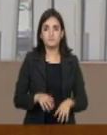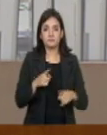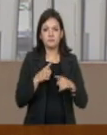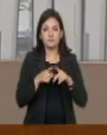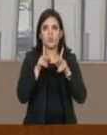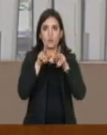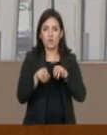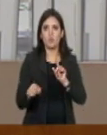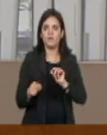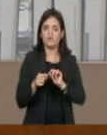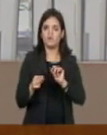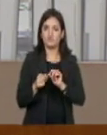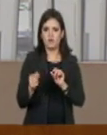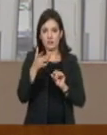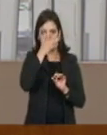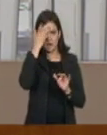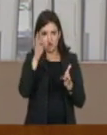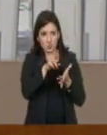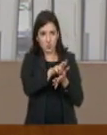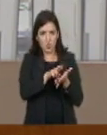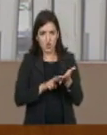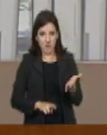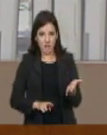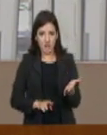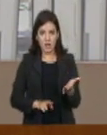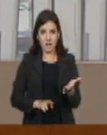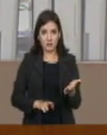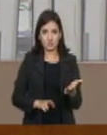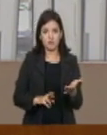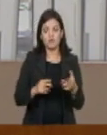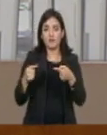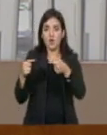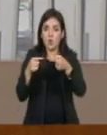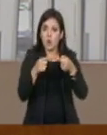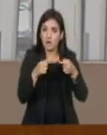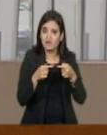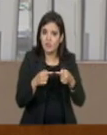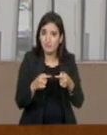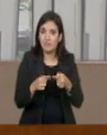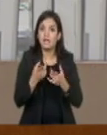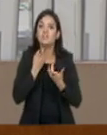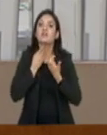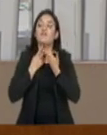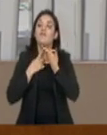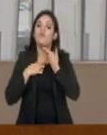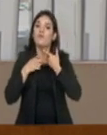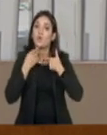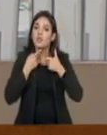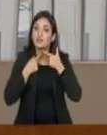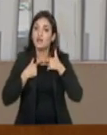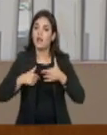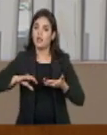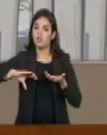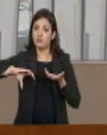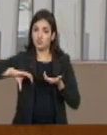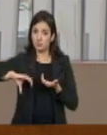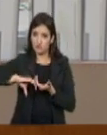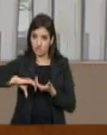fez o relator, declarar a compatibilidade da vontade expressa do Parlamento